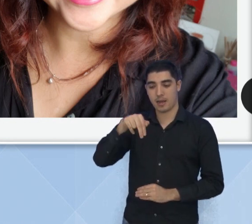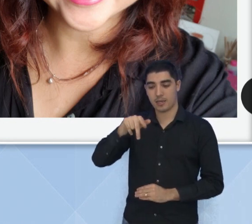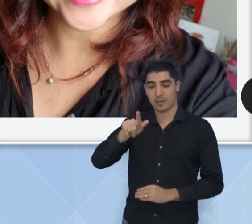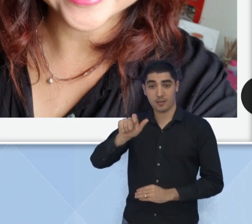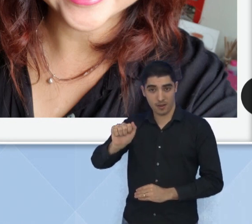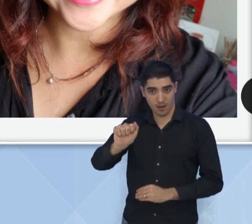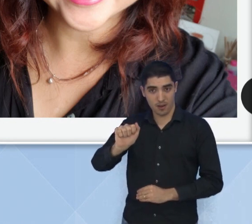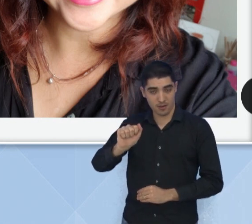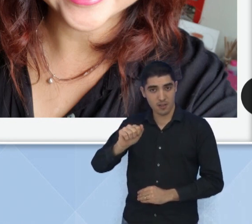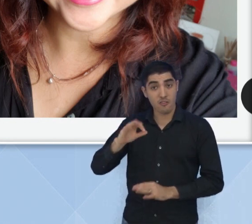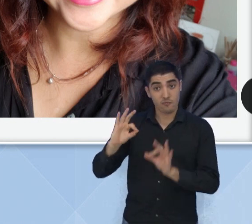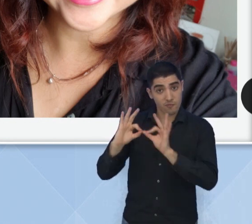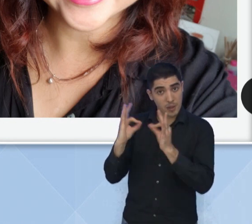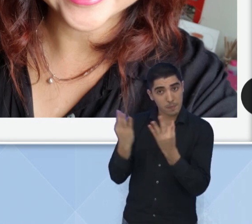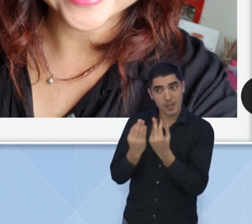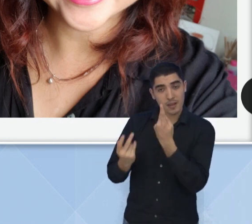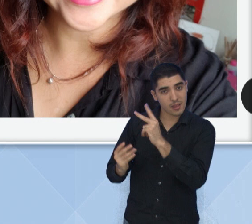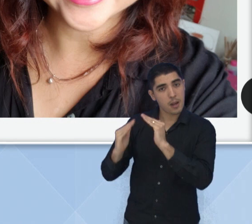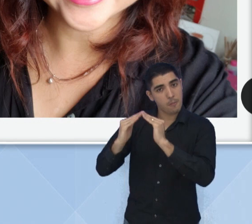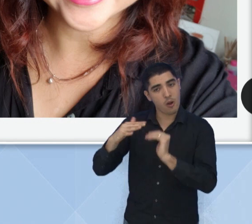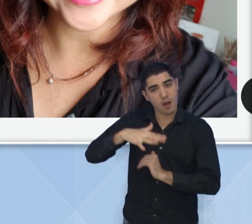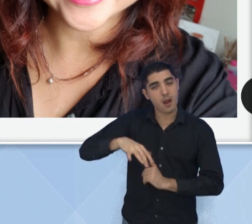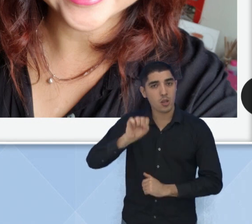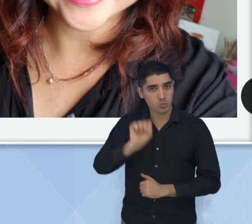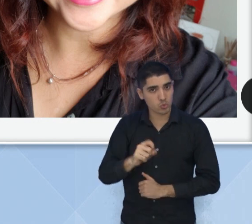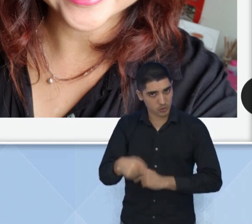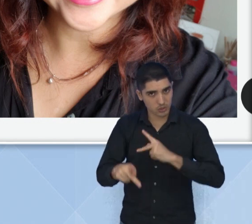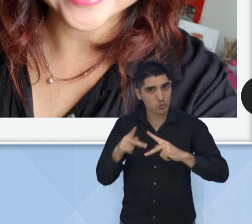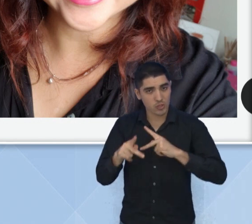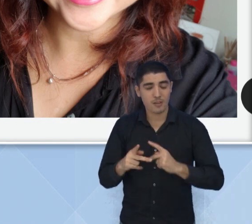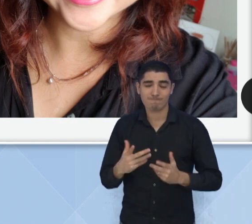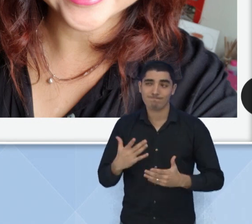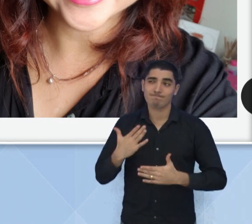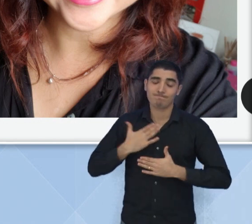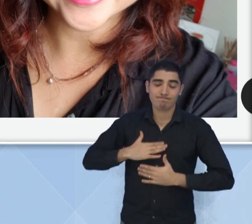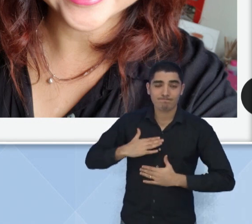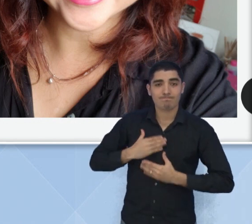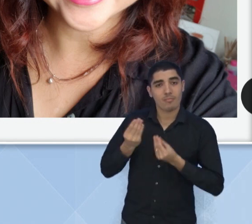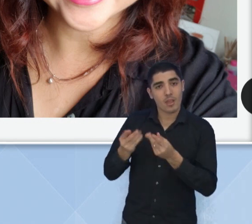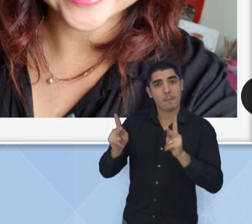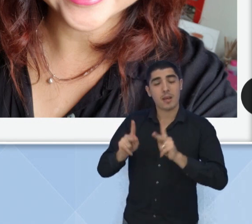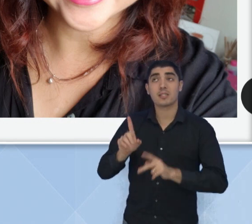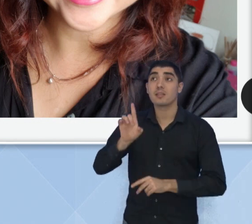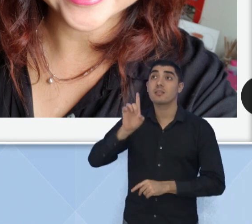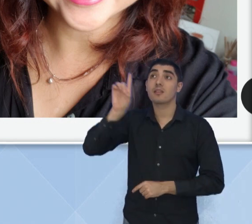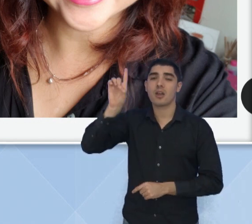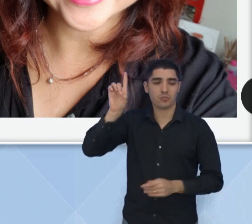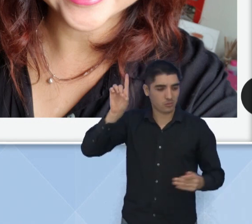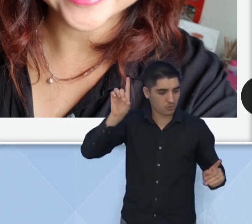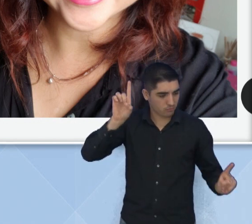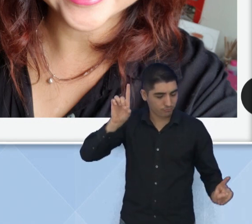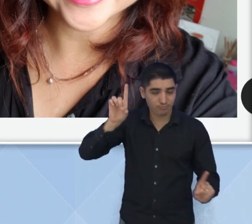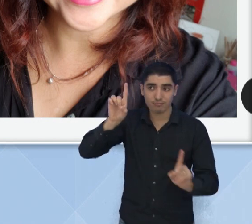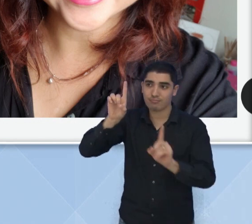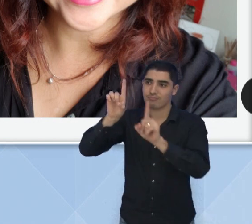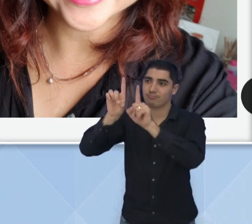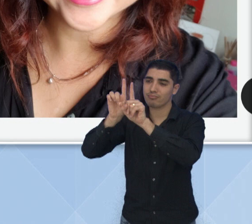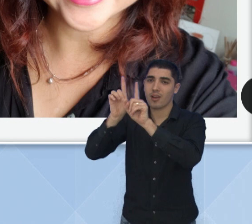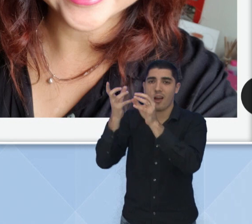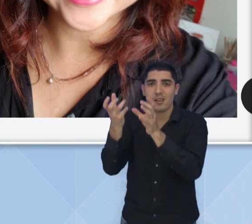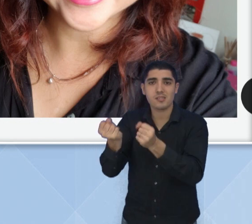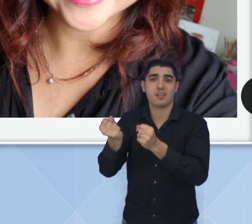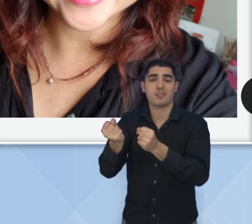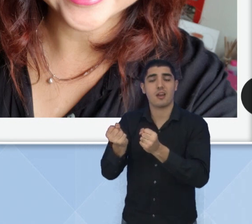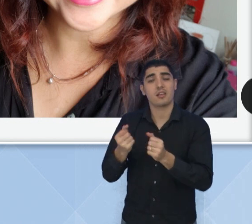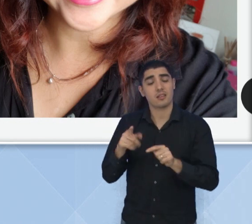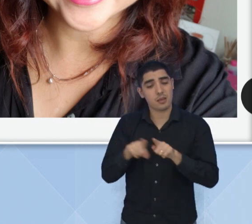e Tieme, descanse em paz, né? Deus a acolha no céu com todas as honras. E para sua